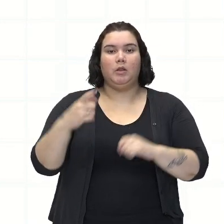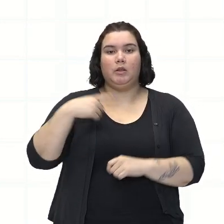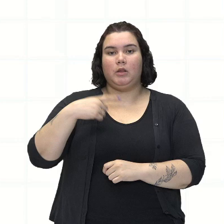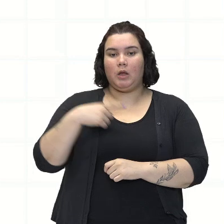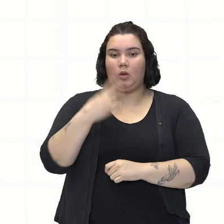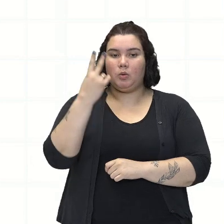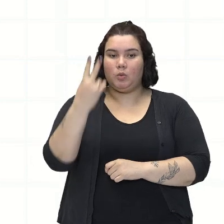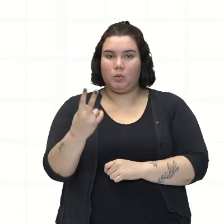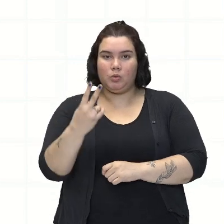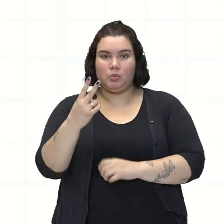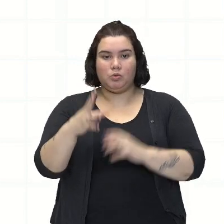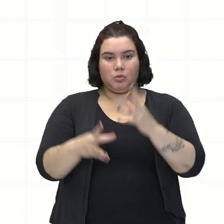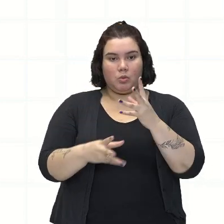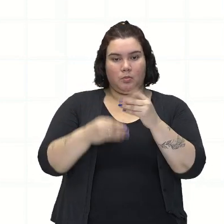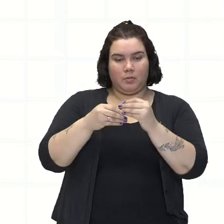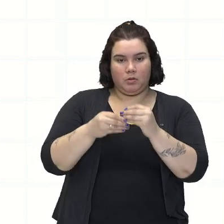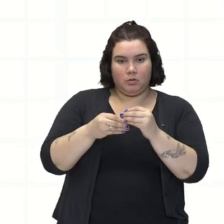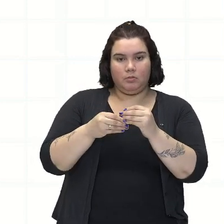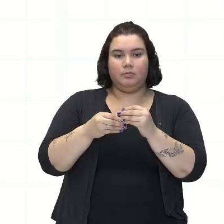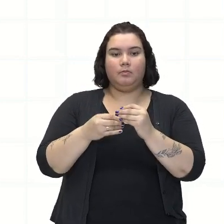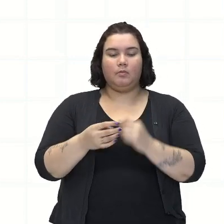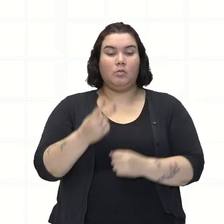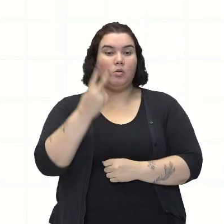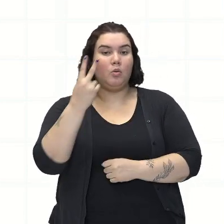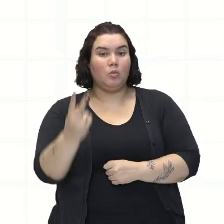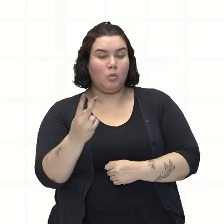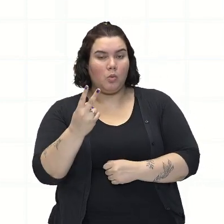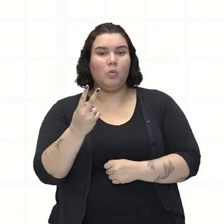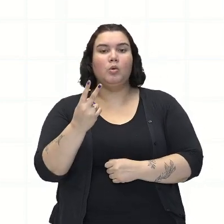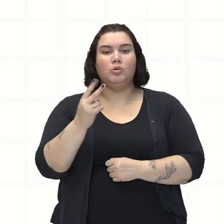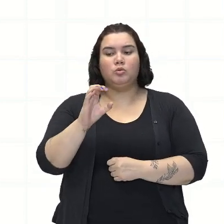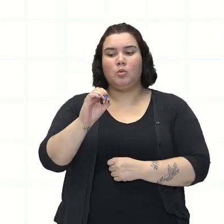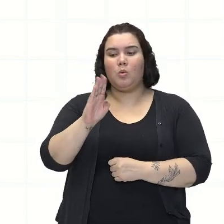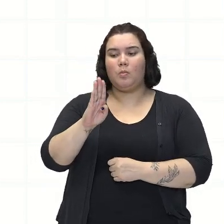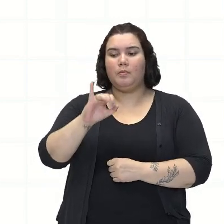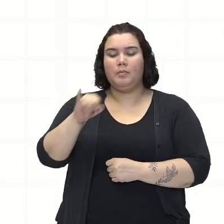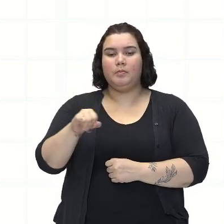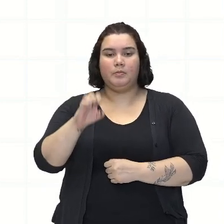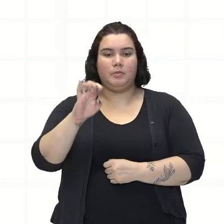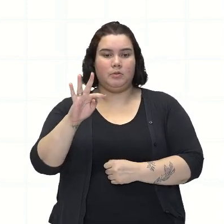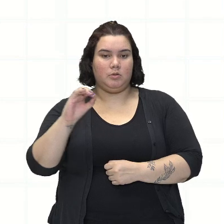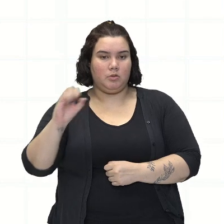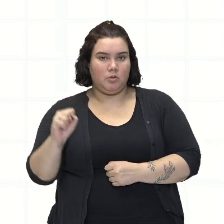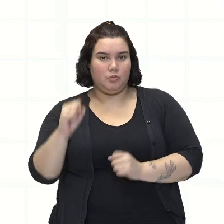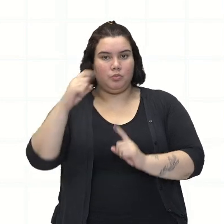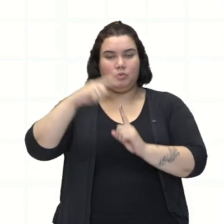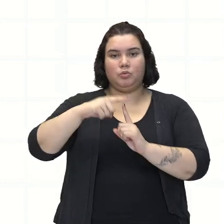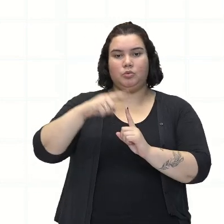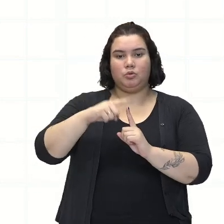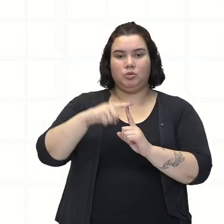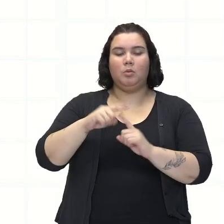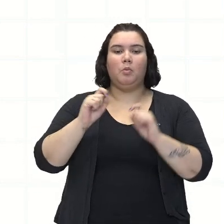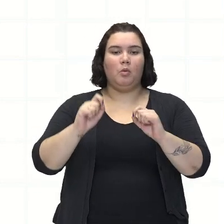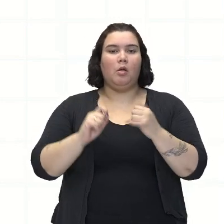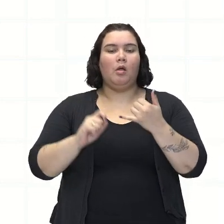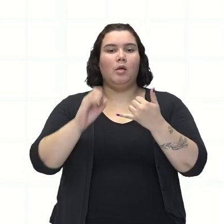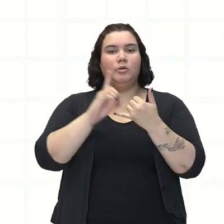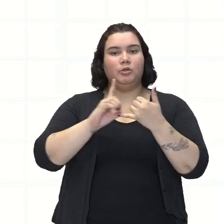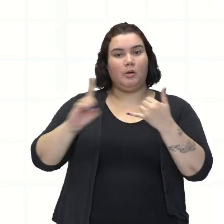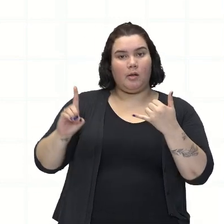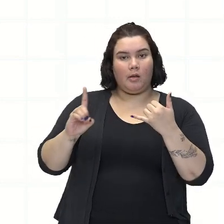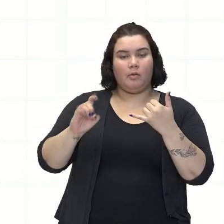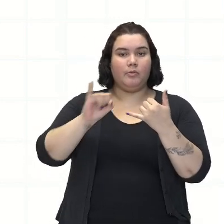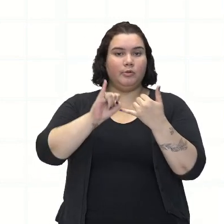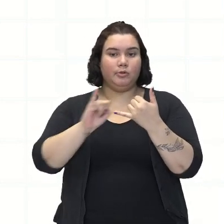de dois complementos, dois objetos, sendo ele é direto e